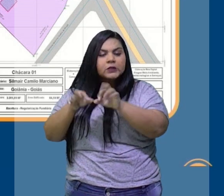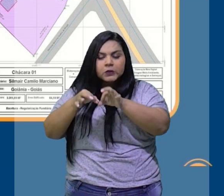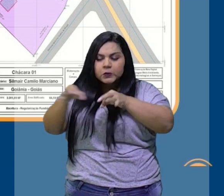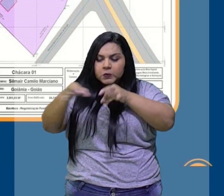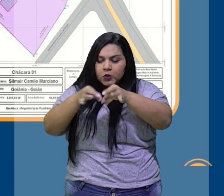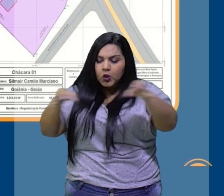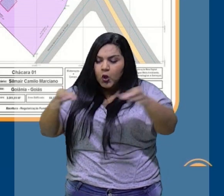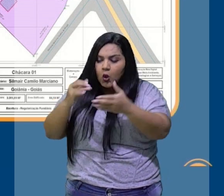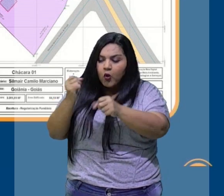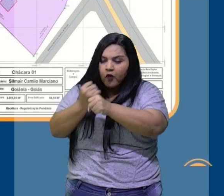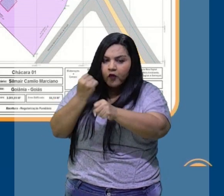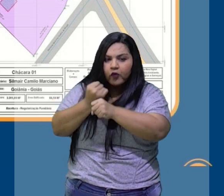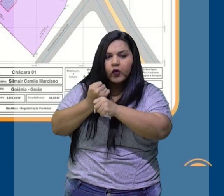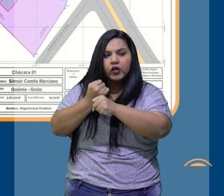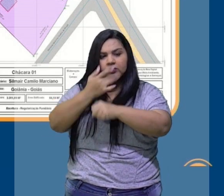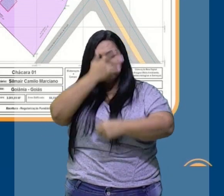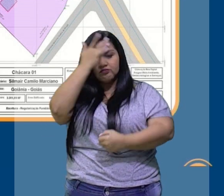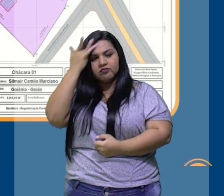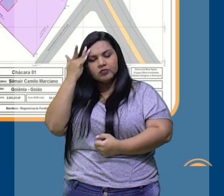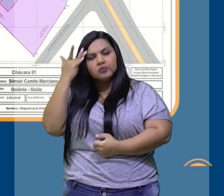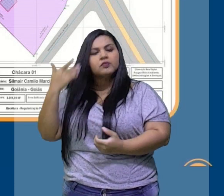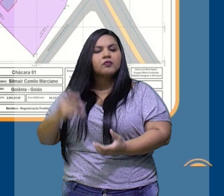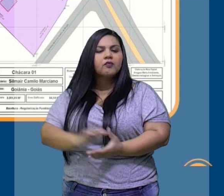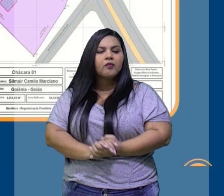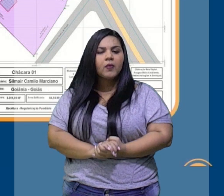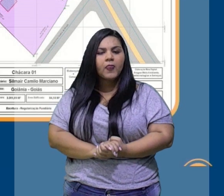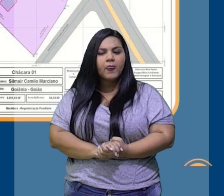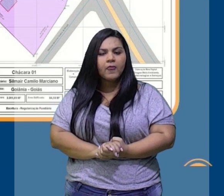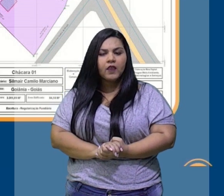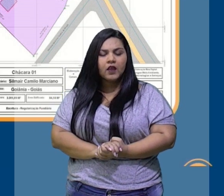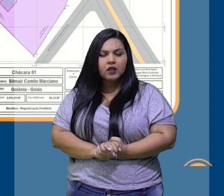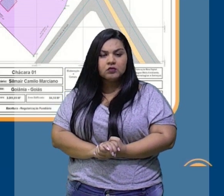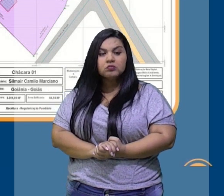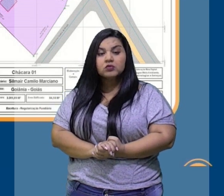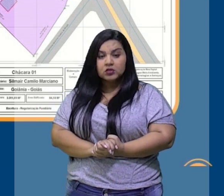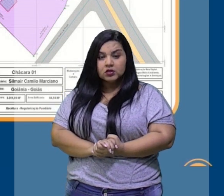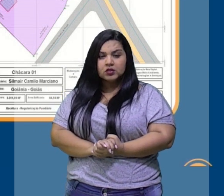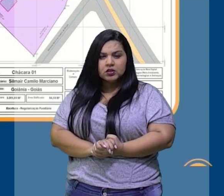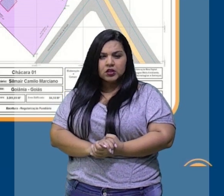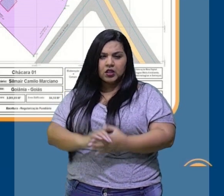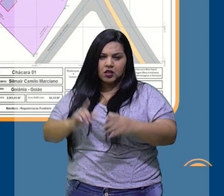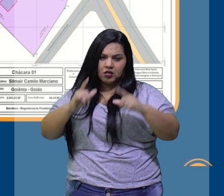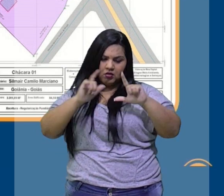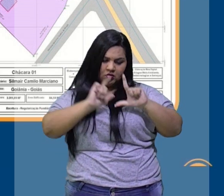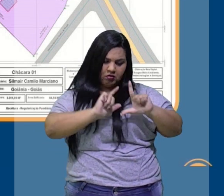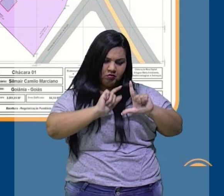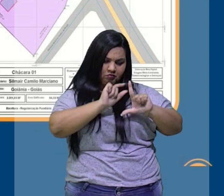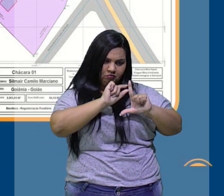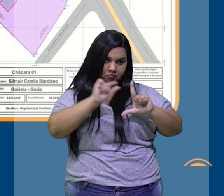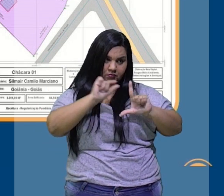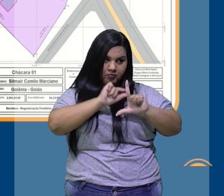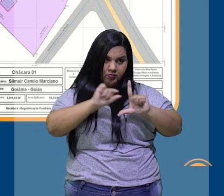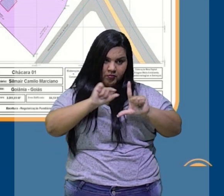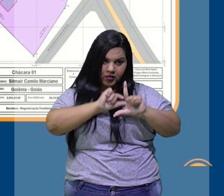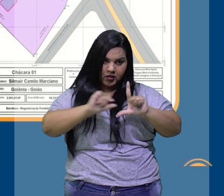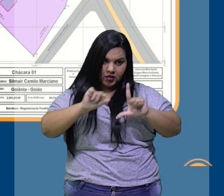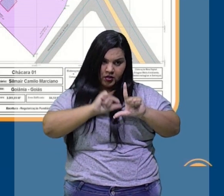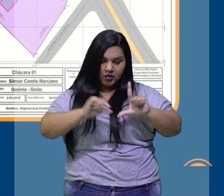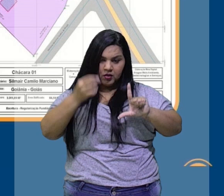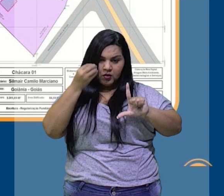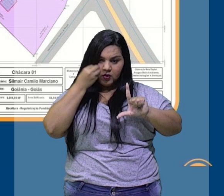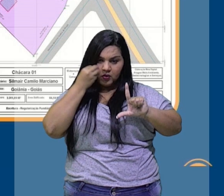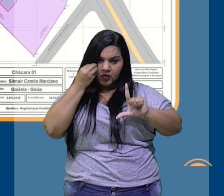planimétrica da superfície do solo, olha, aqui eu consigo obter algumas informações. Aqui eu tenho a minha legenda, olha, que a gente pode